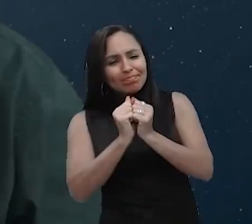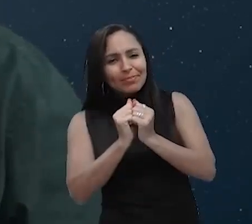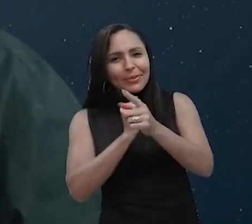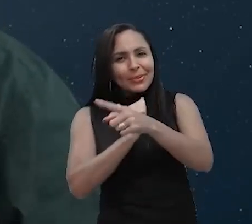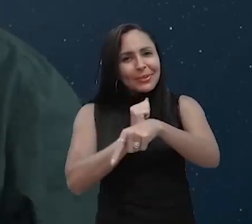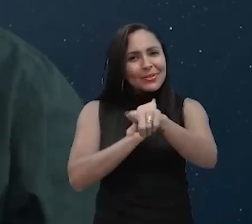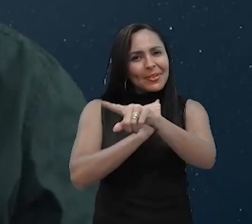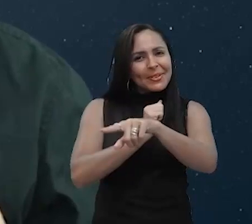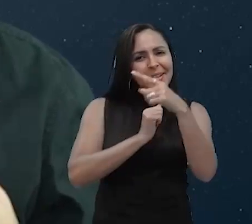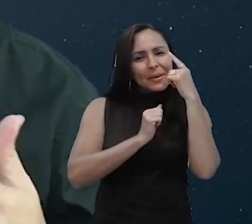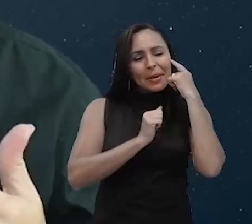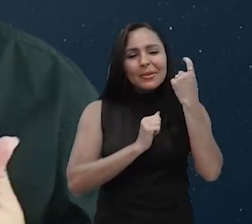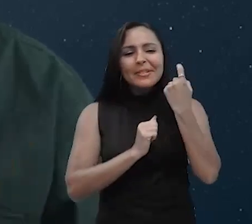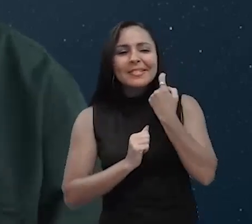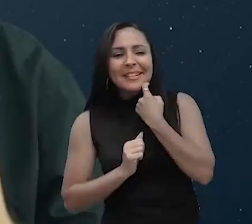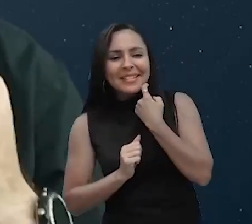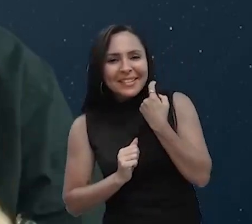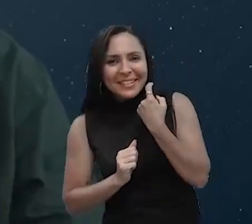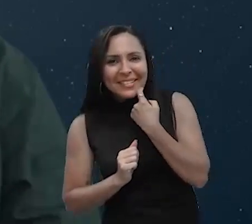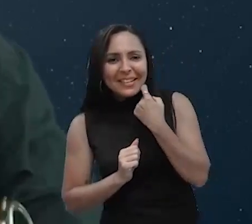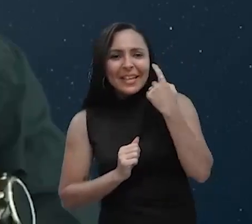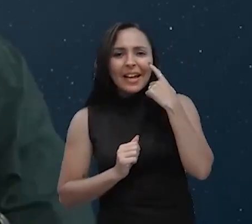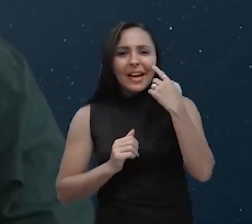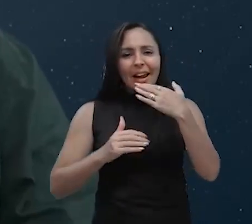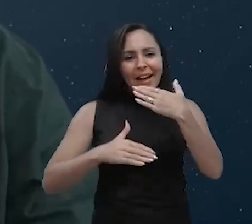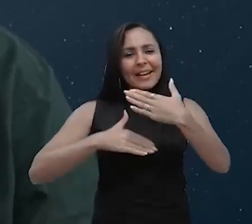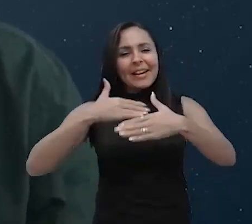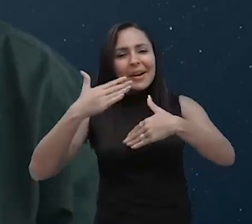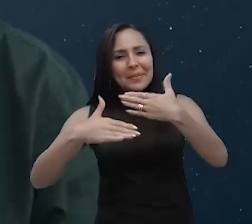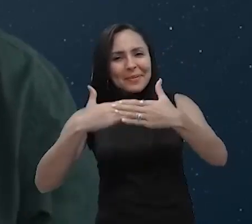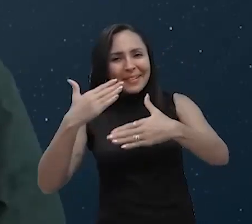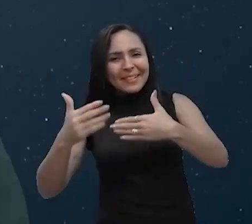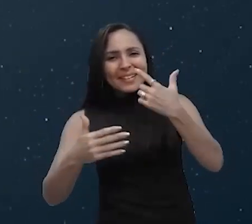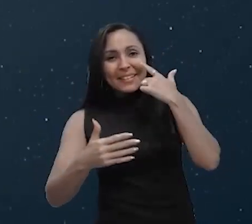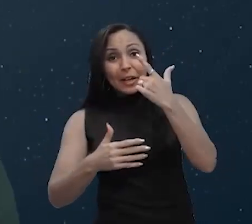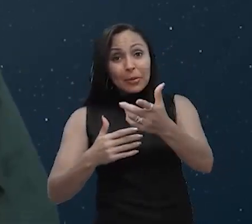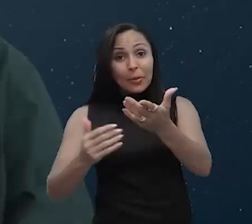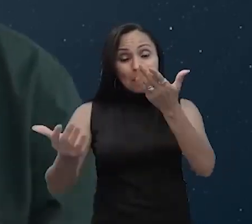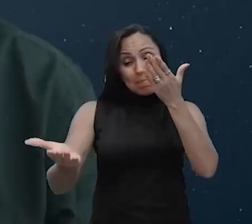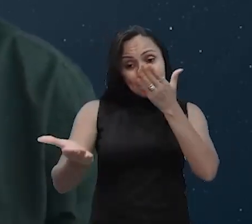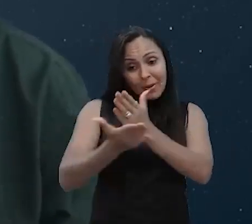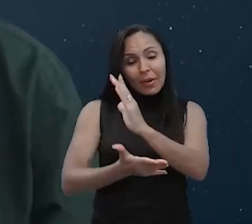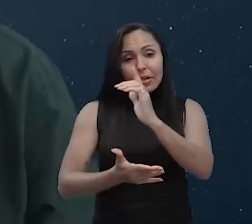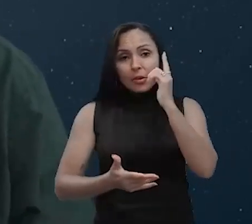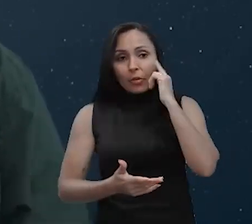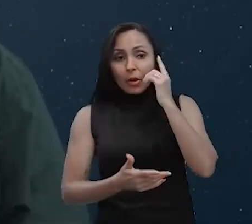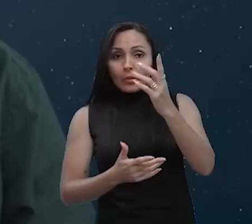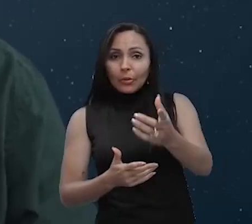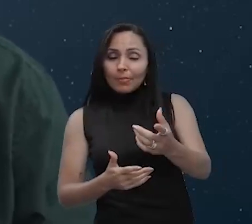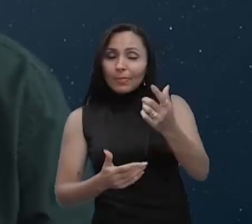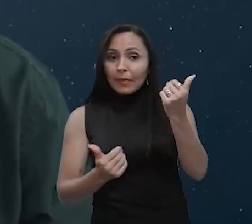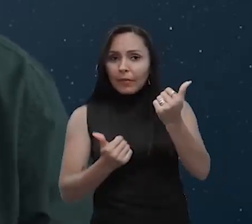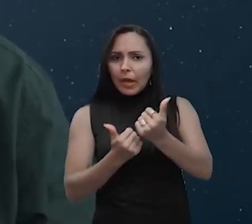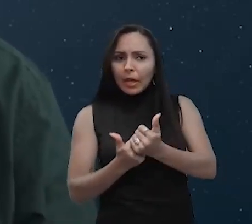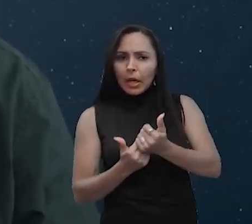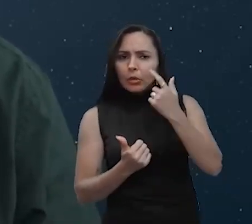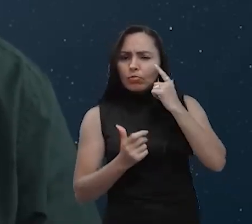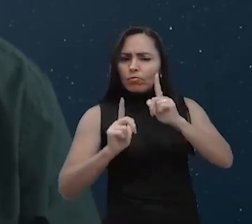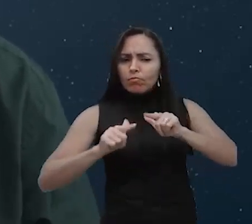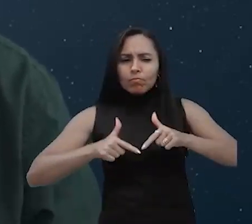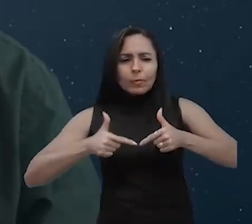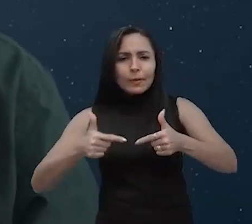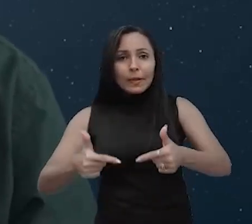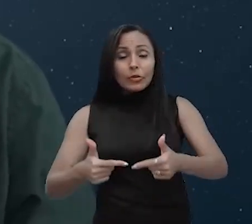uma sexta-feira, caminhando rumo à tua aprovação. Olha, eu estou aqui carregando essa bandeira porque eu